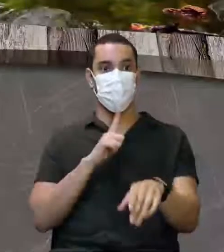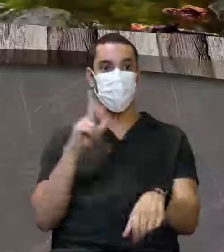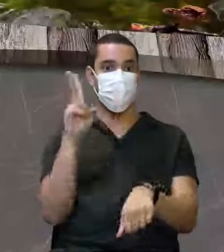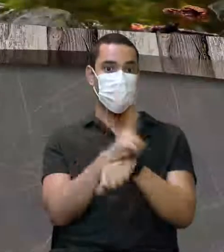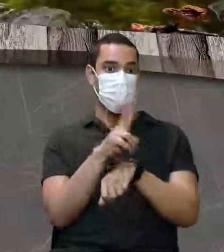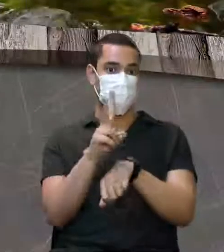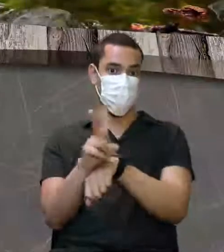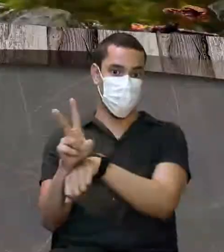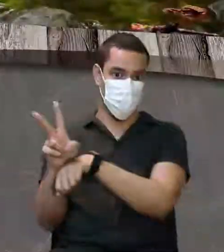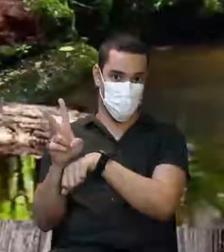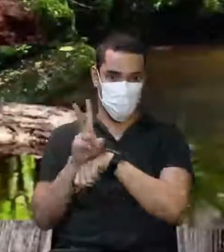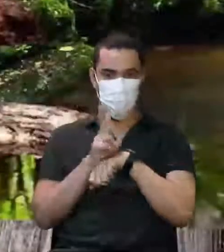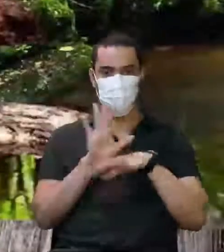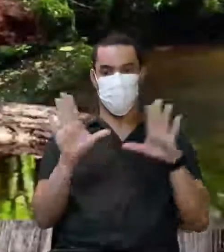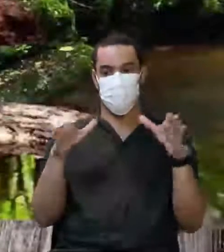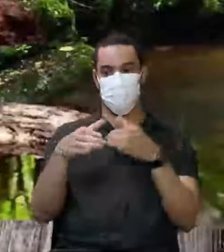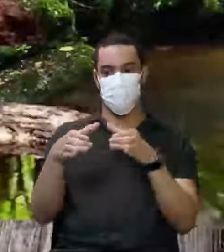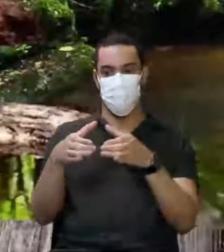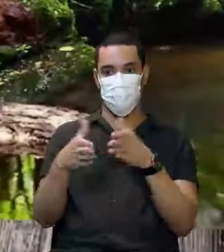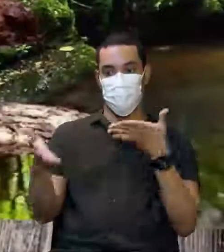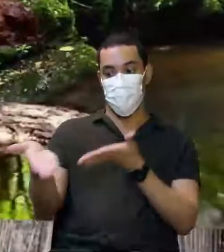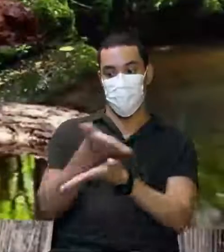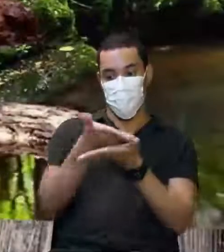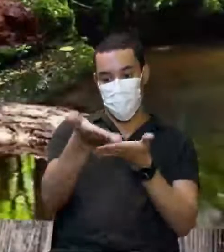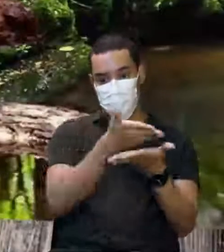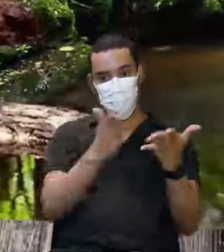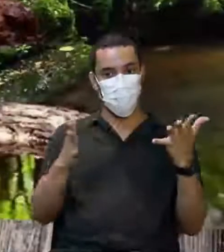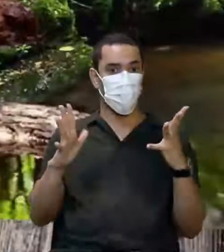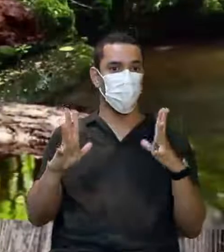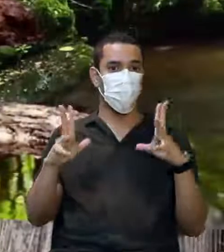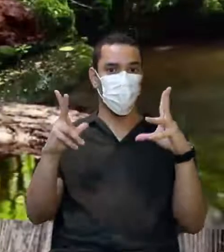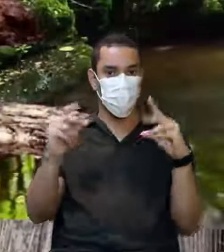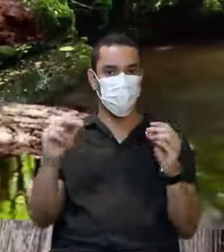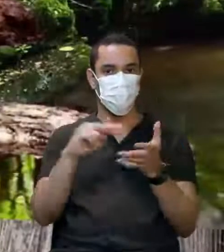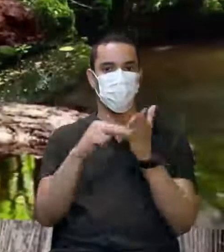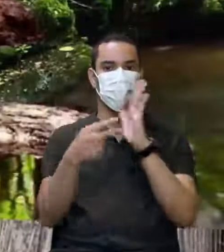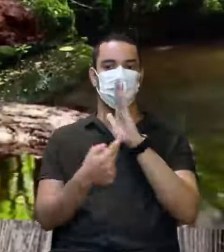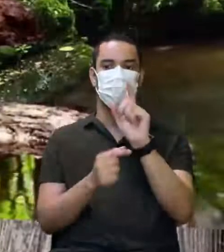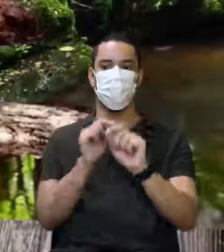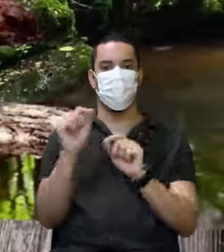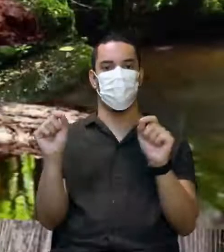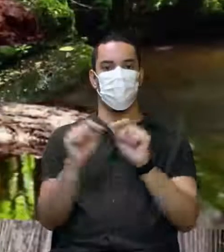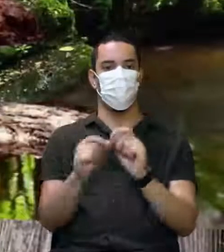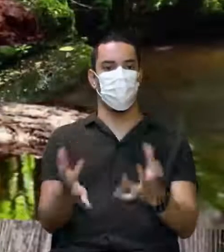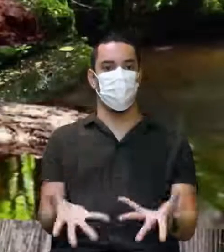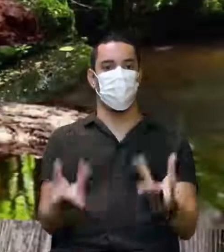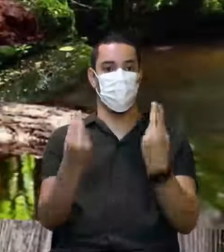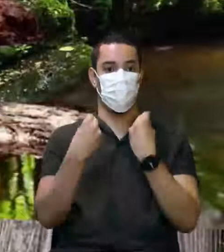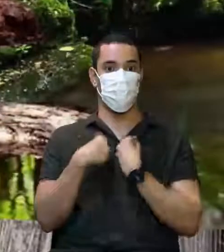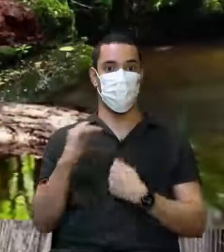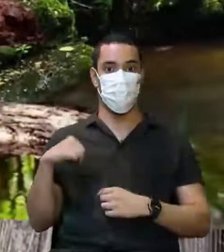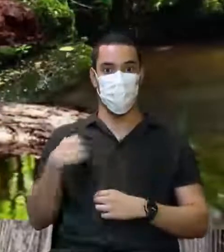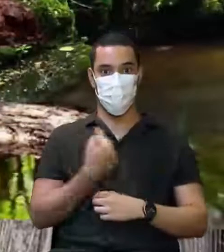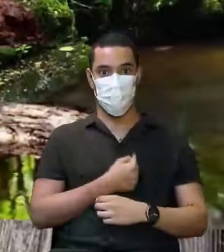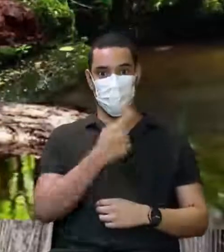proteção entre esses grupos familiares, tudo isso fez com que a nossa